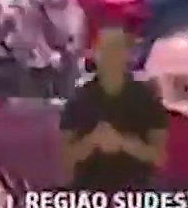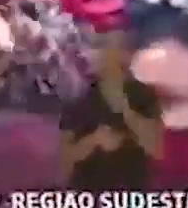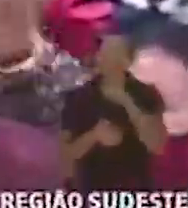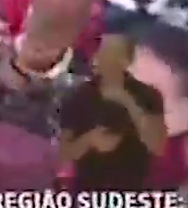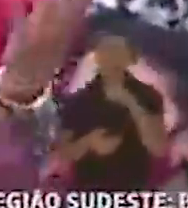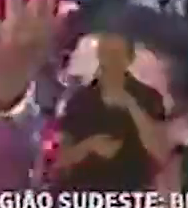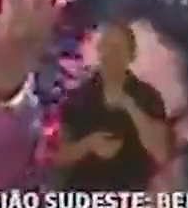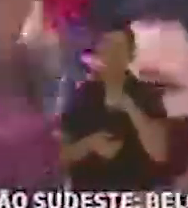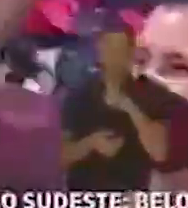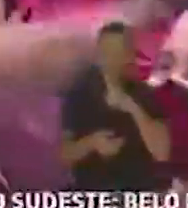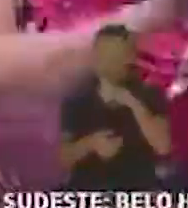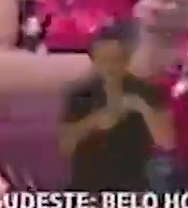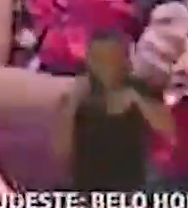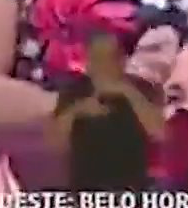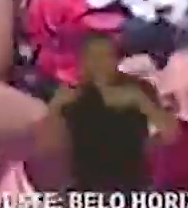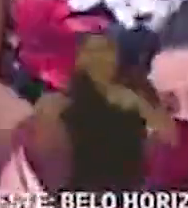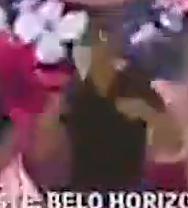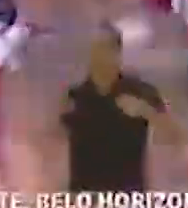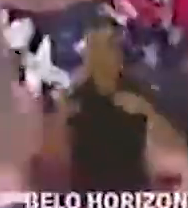e dá o nó?